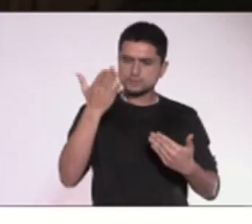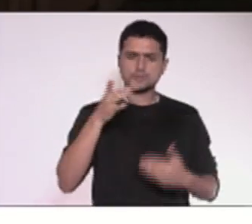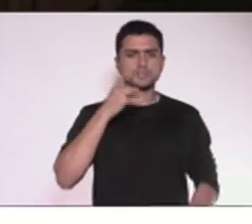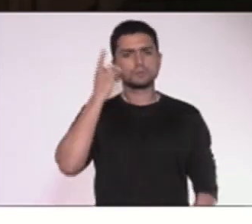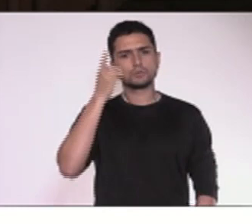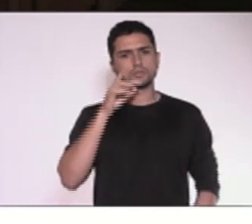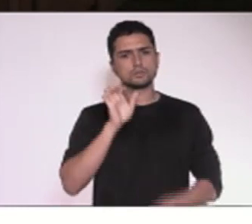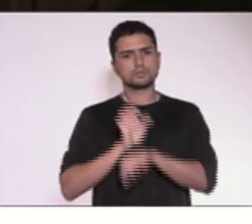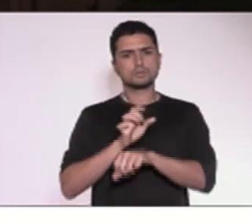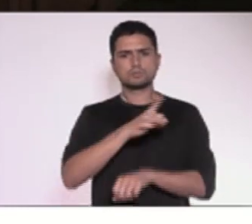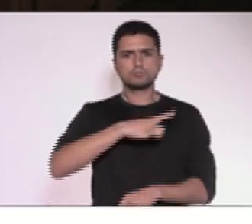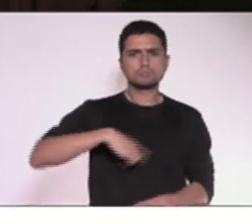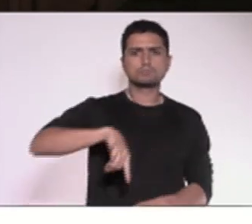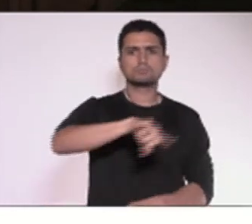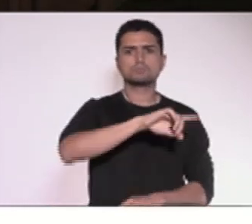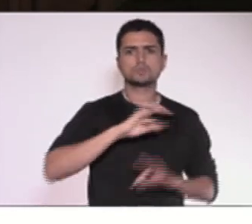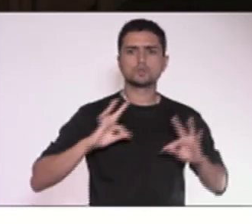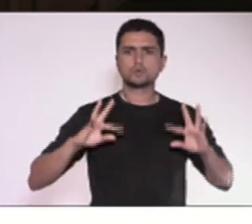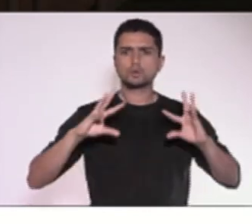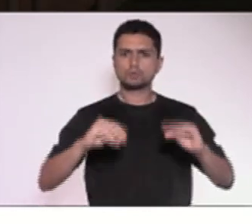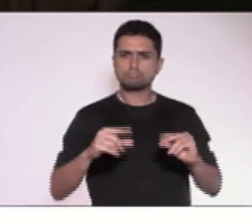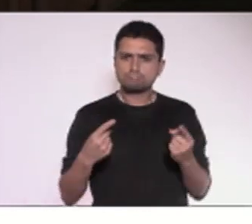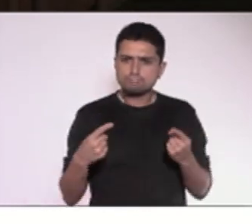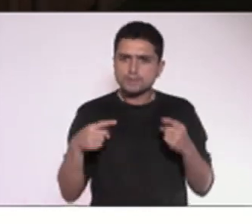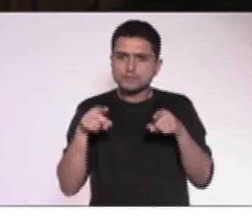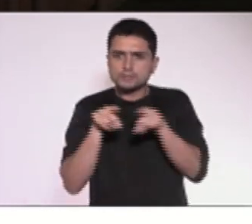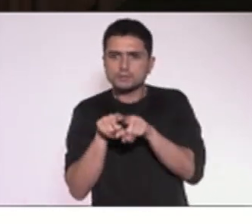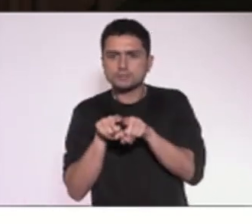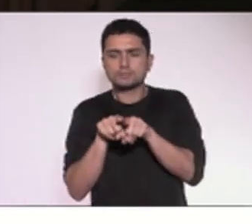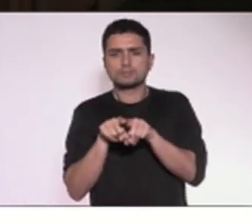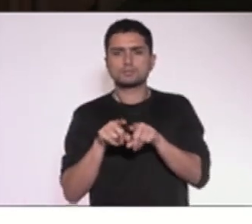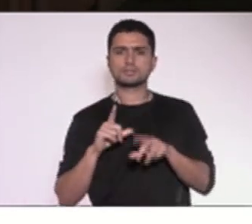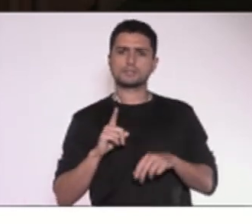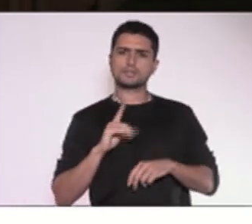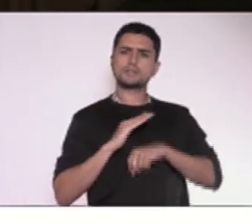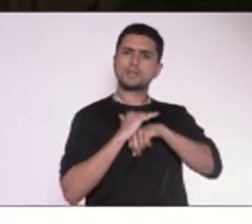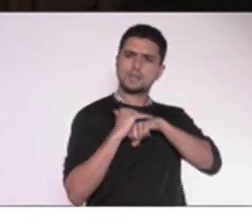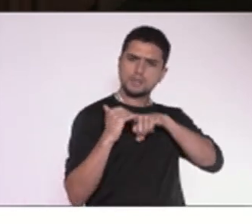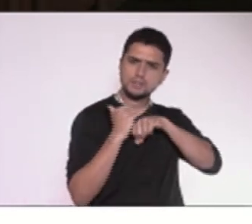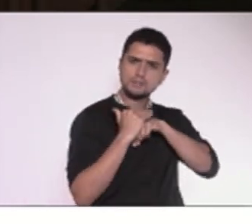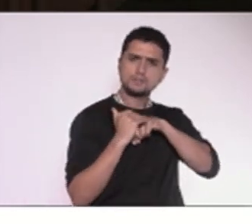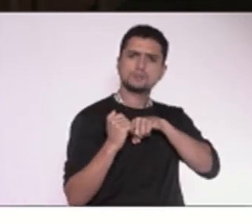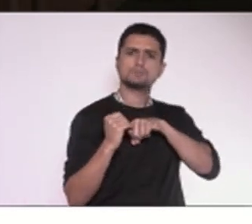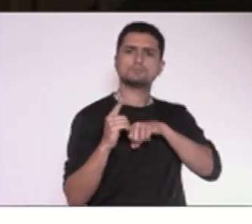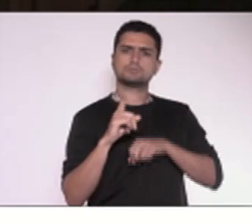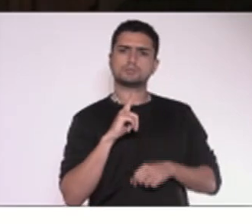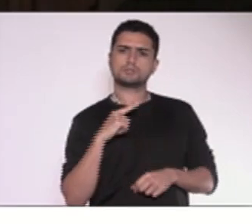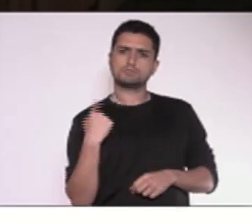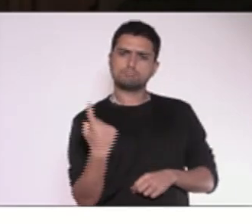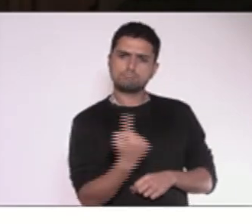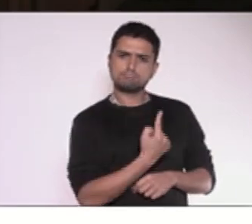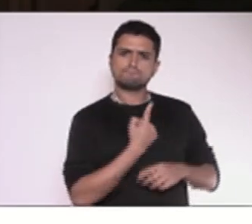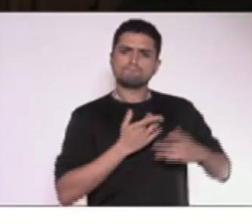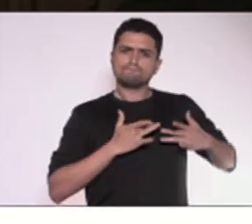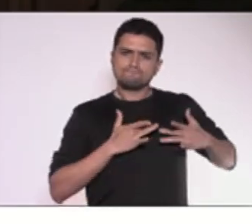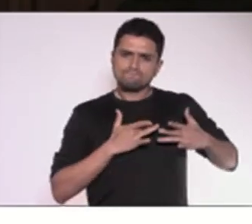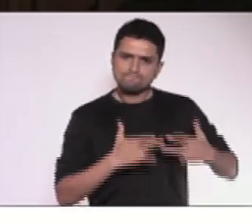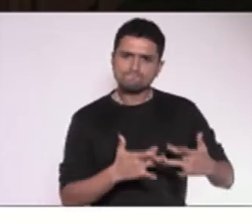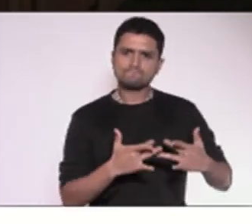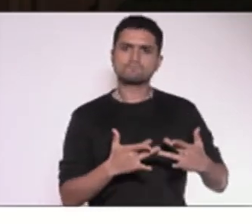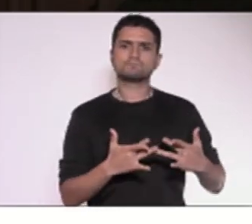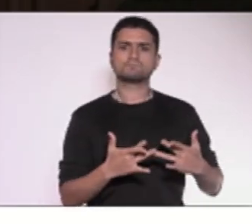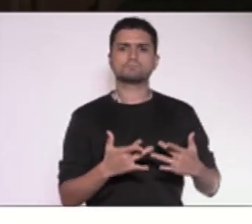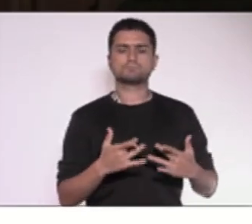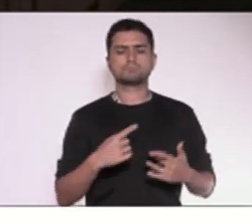estaduais pela parceria, pelo carinho e pela dedicação que tem se demonstrado